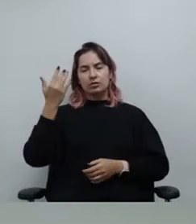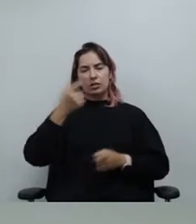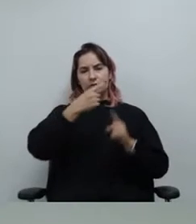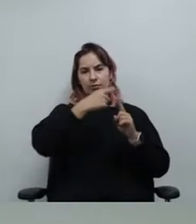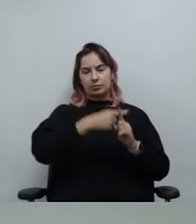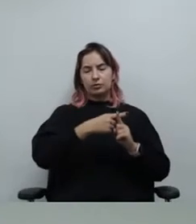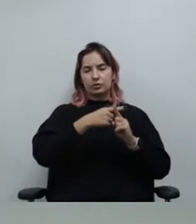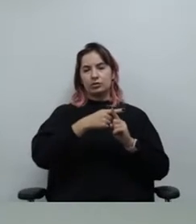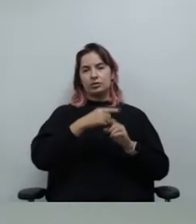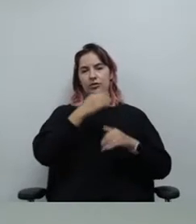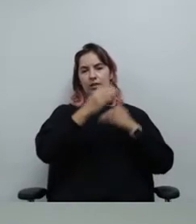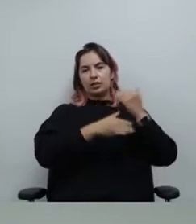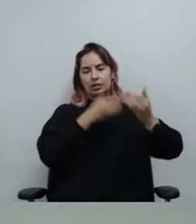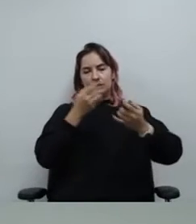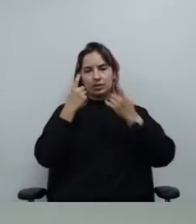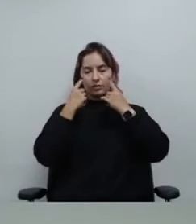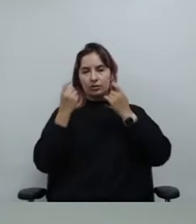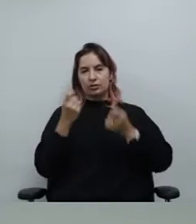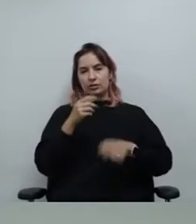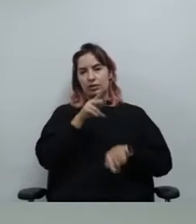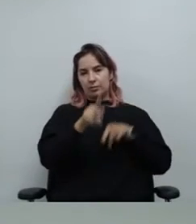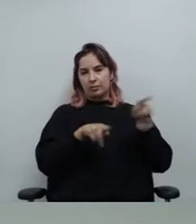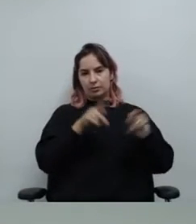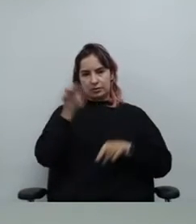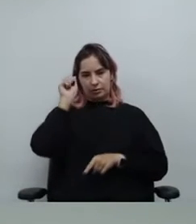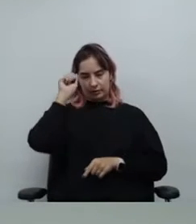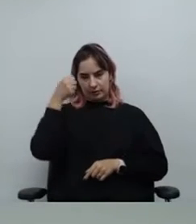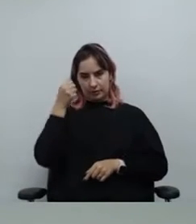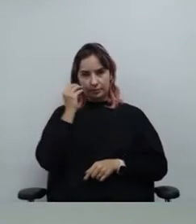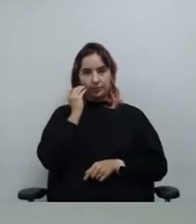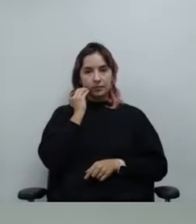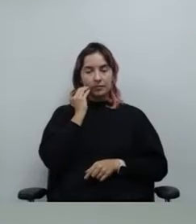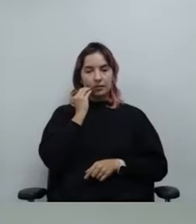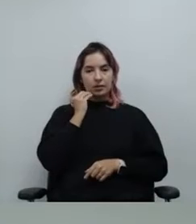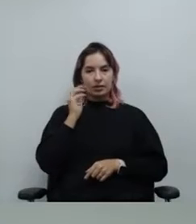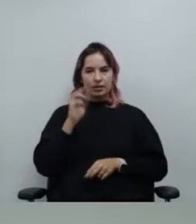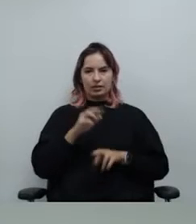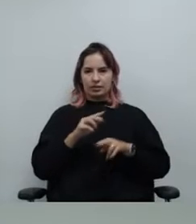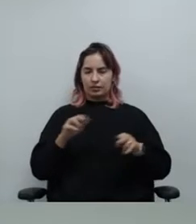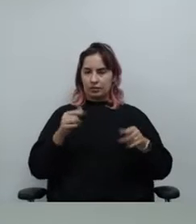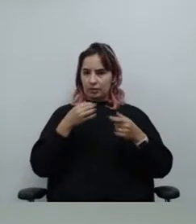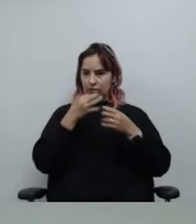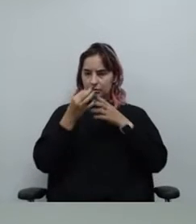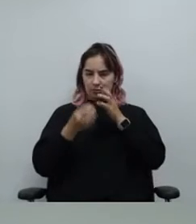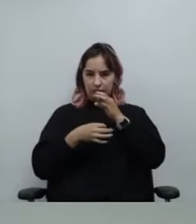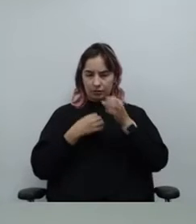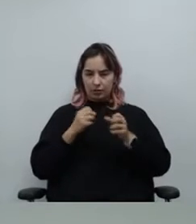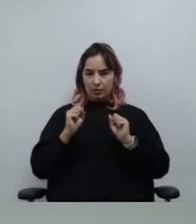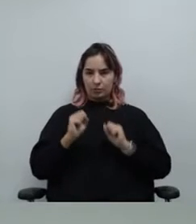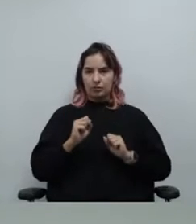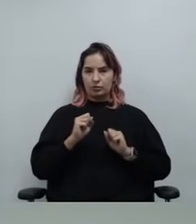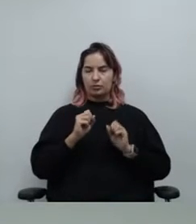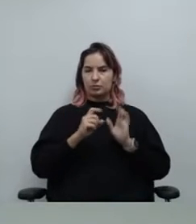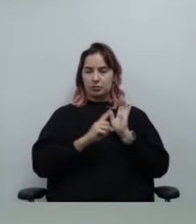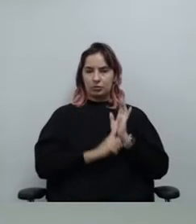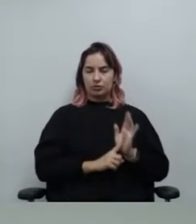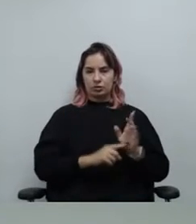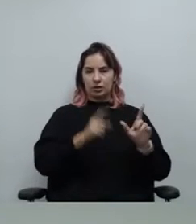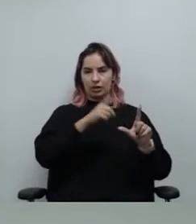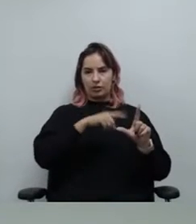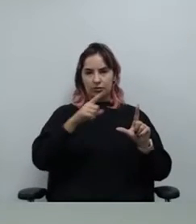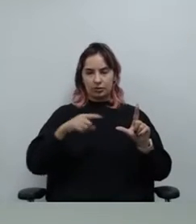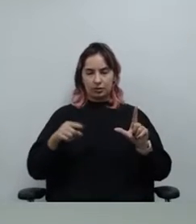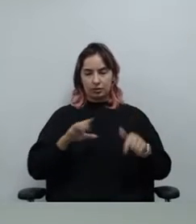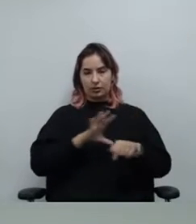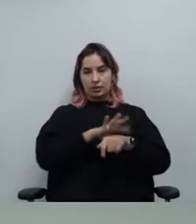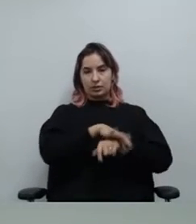crescentes violências enfrentadas pela população negra. Entre vários argumentos a serem citados, é possível mencionar os dados do Anuário Brasileiro da